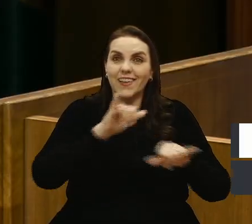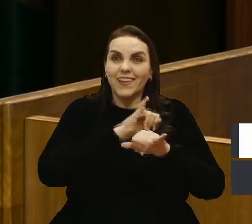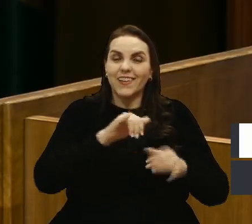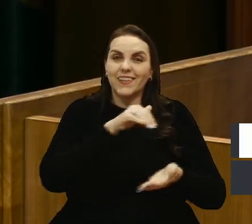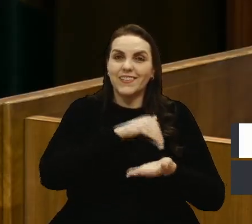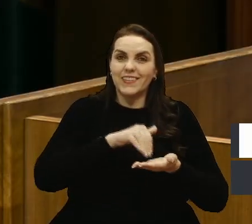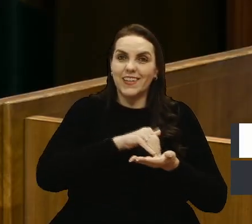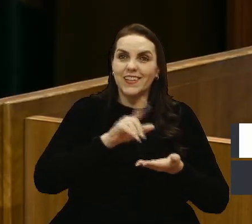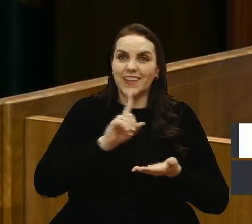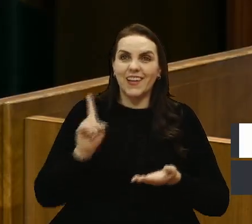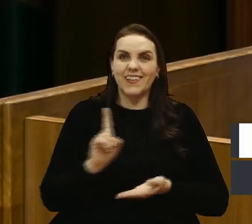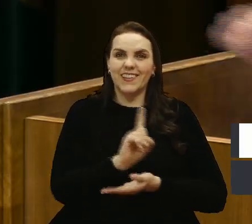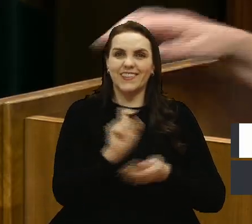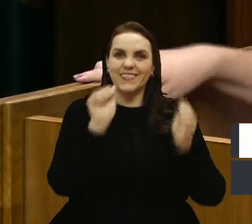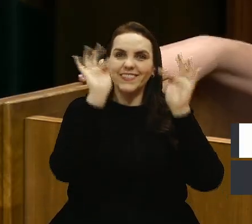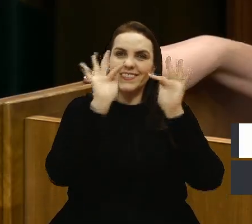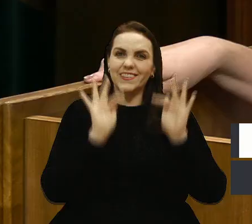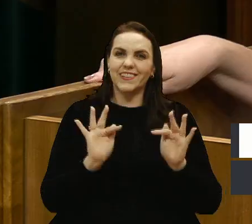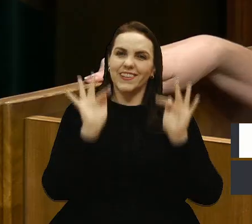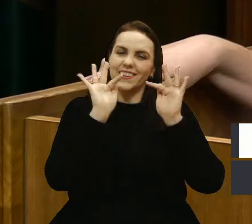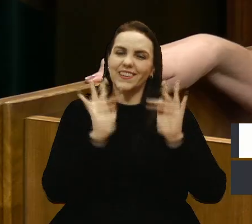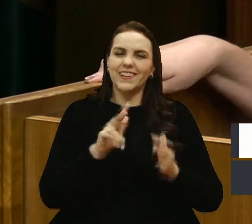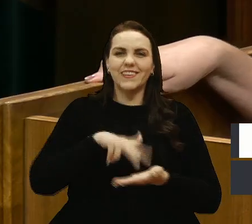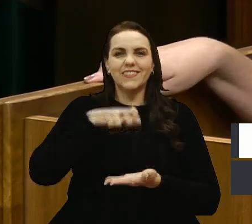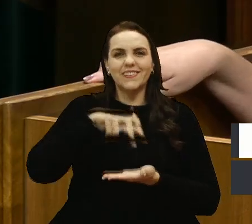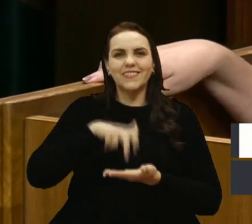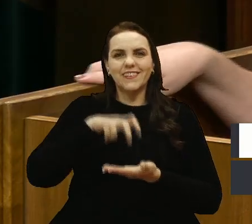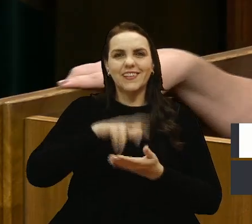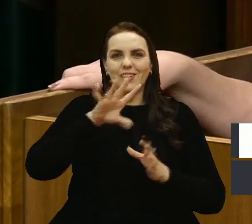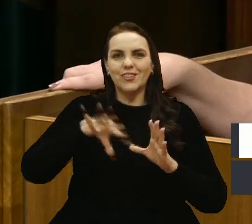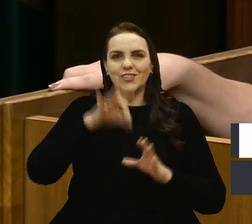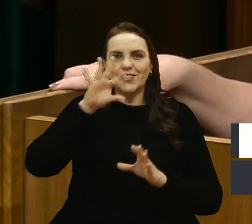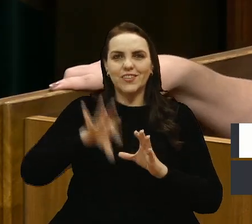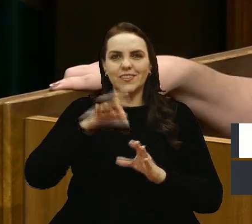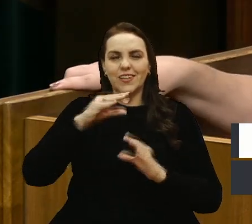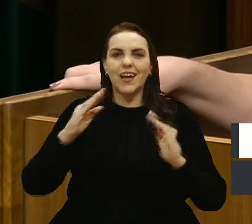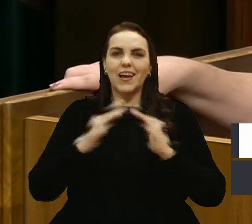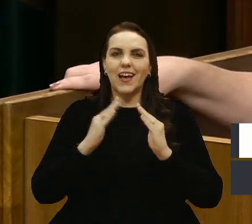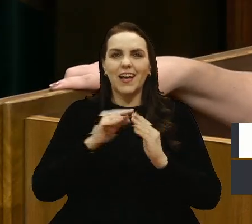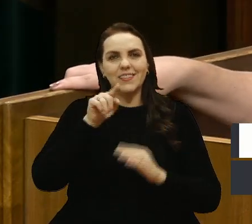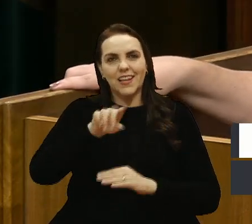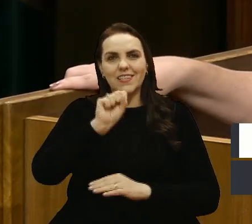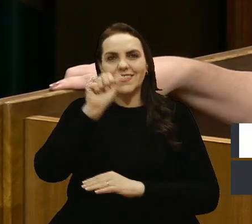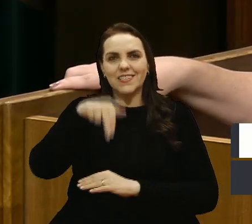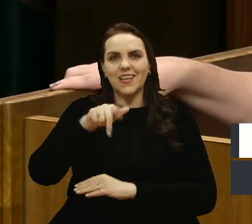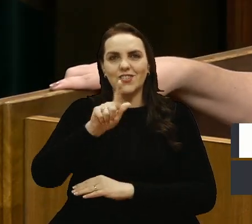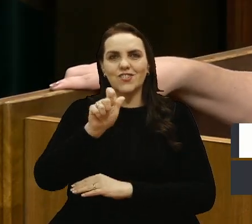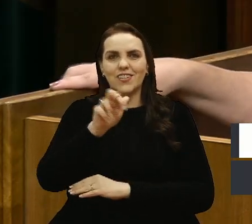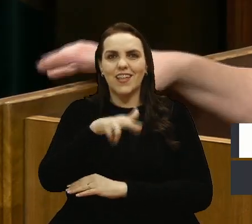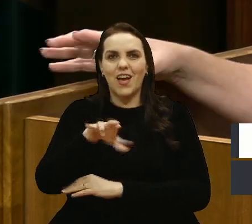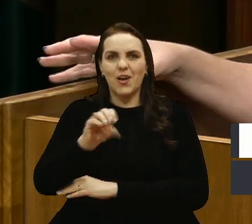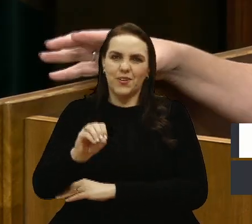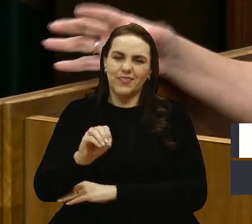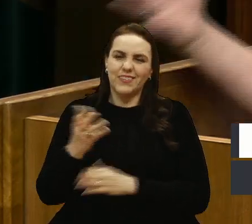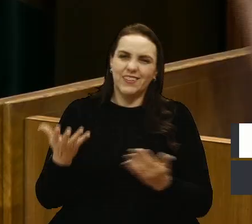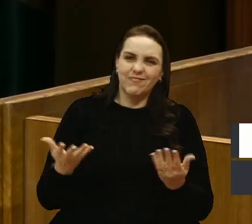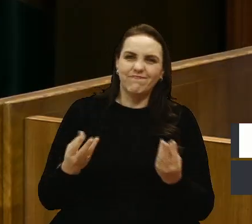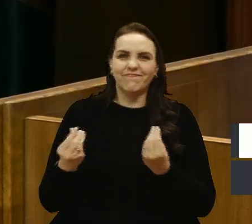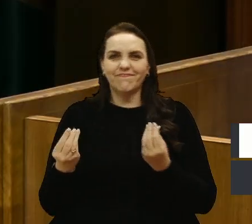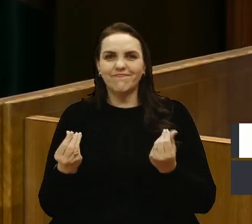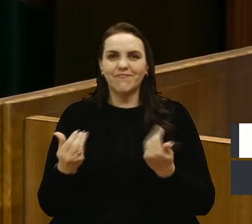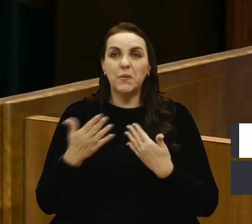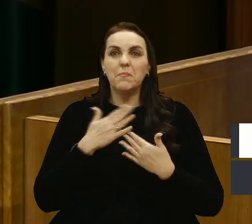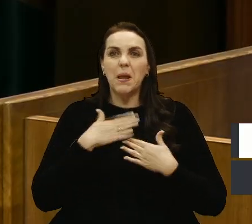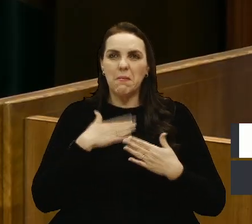né? Faceiro da vida, anunciando os sorteados das casas do San Genaro. Então, são situações que, para mim,